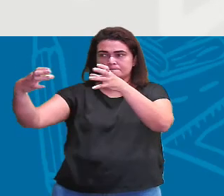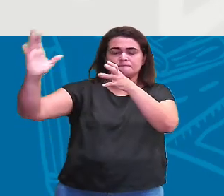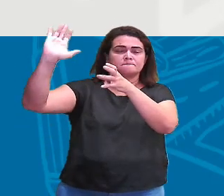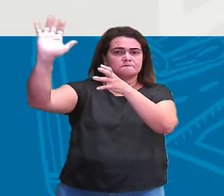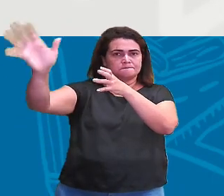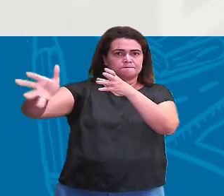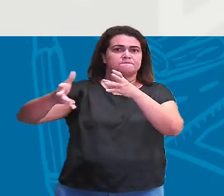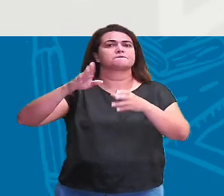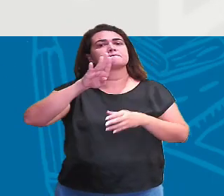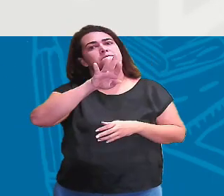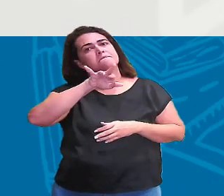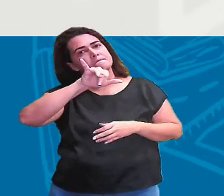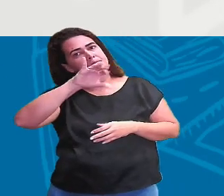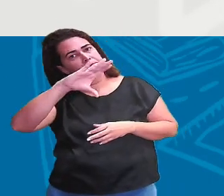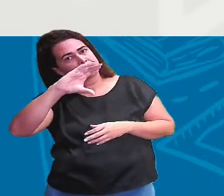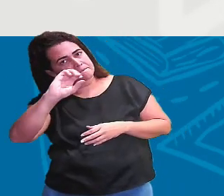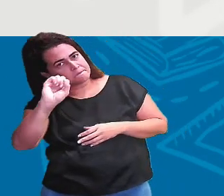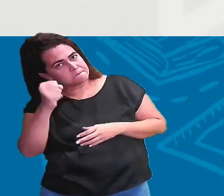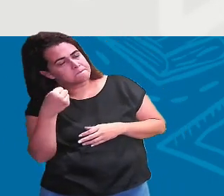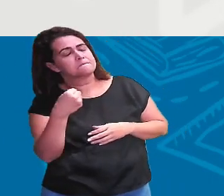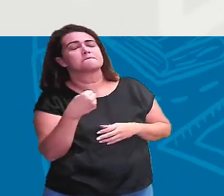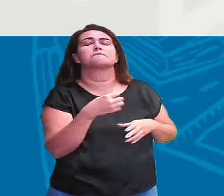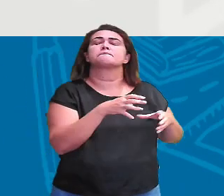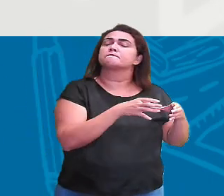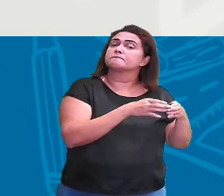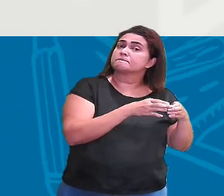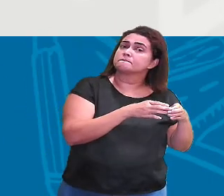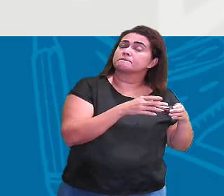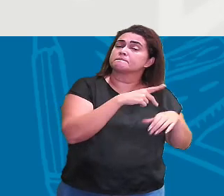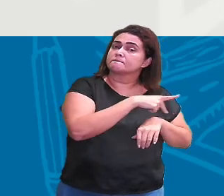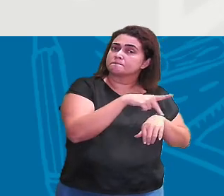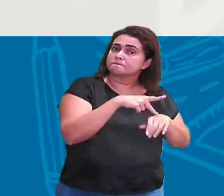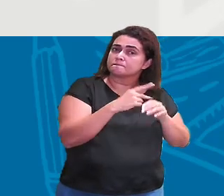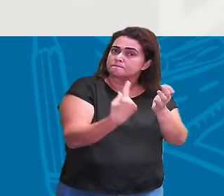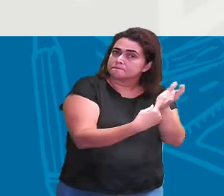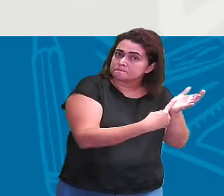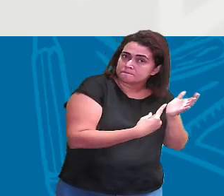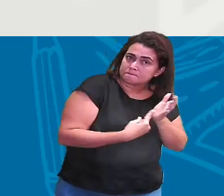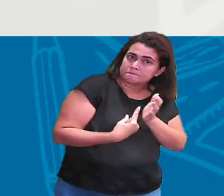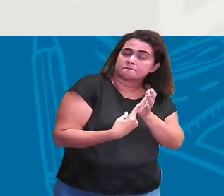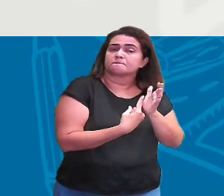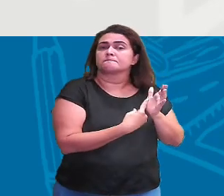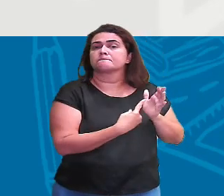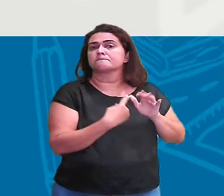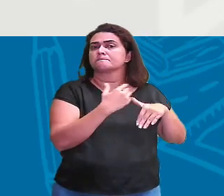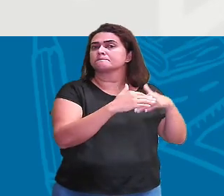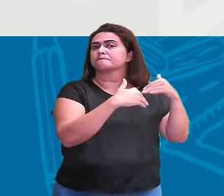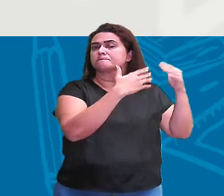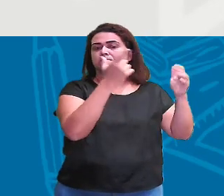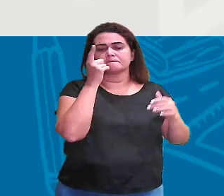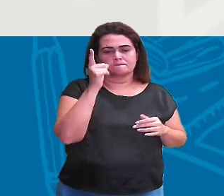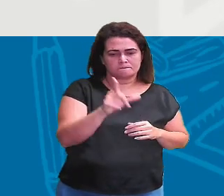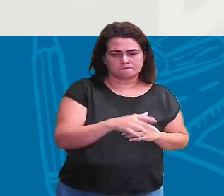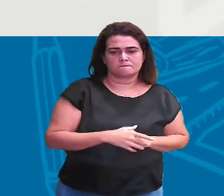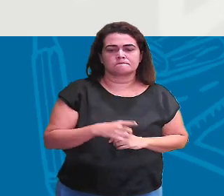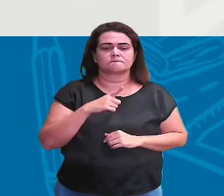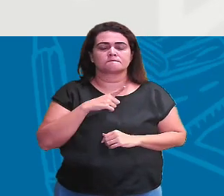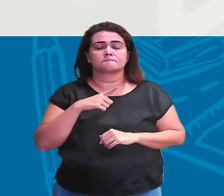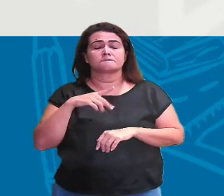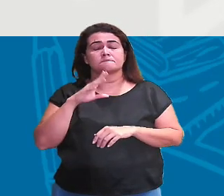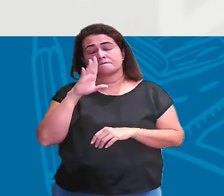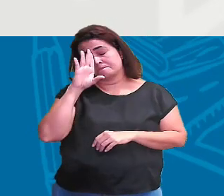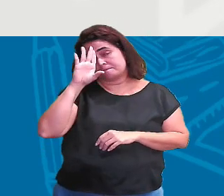atenção com um grupo de países que começam a se destacar nesse cenário, certo? Os principais países emergentes,